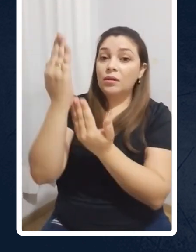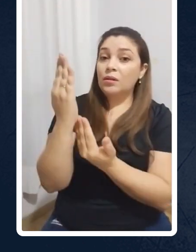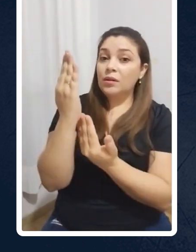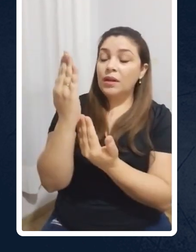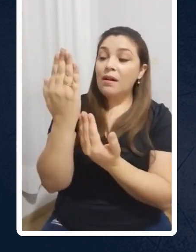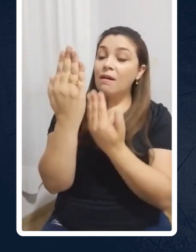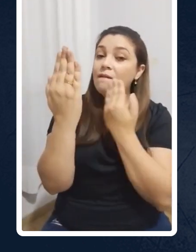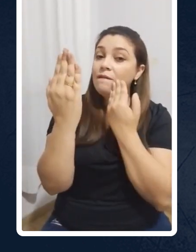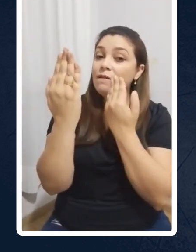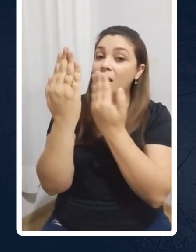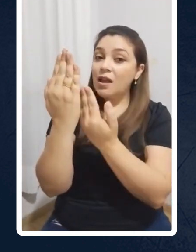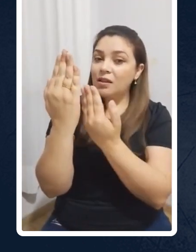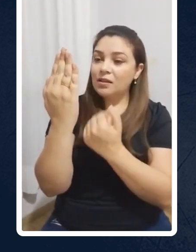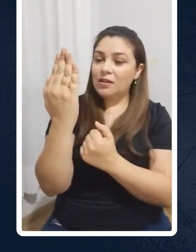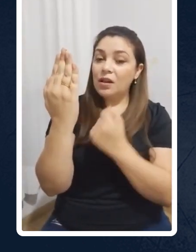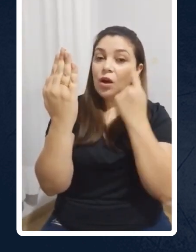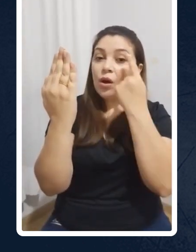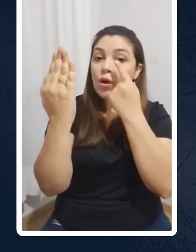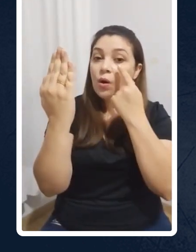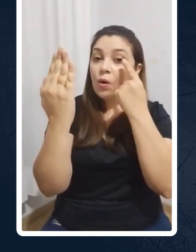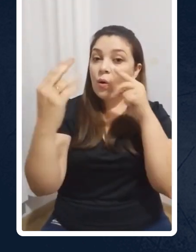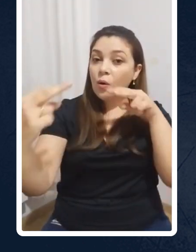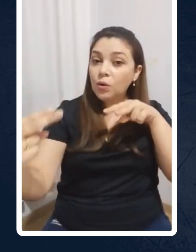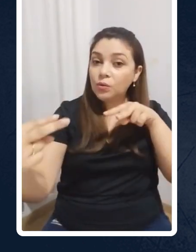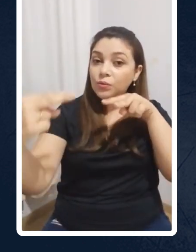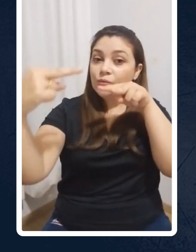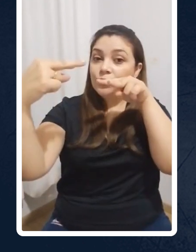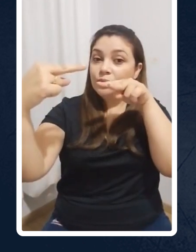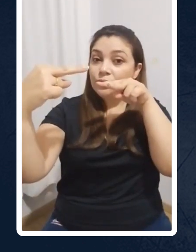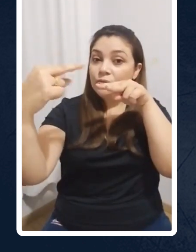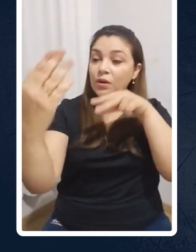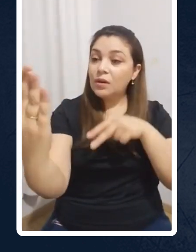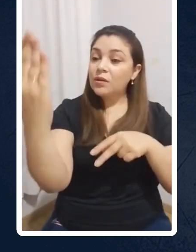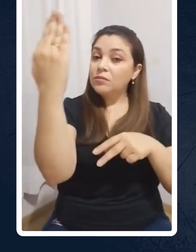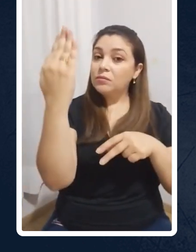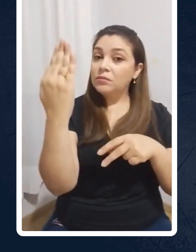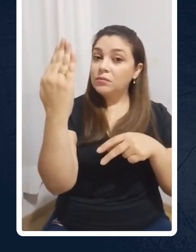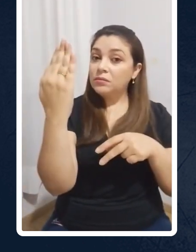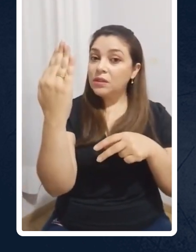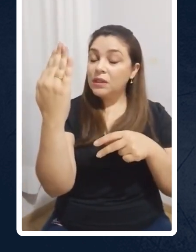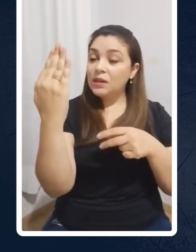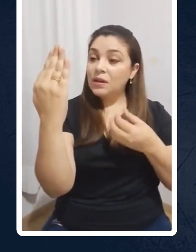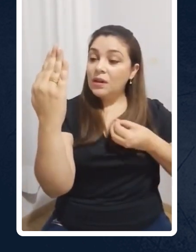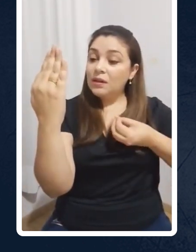Olho no olho. Traga a sua emoção.